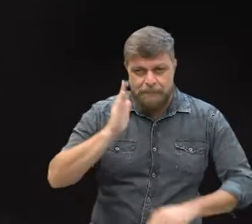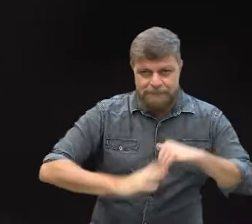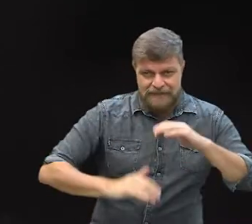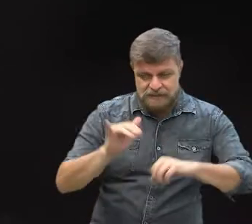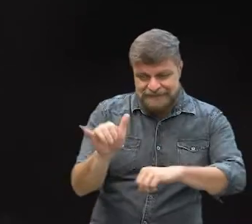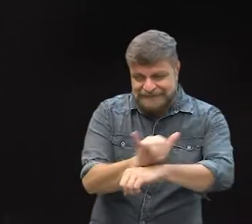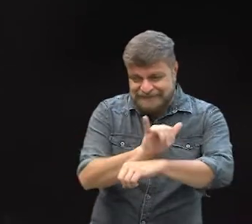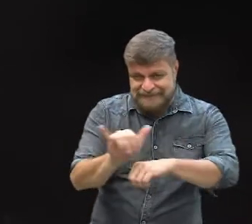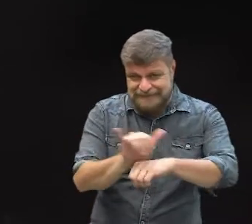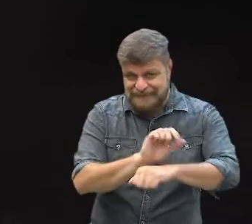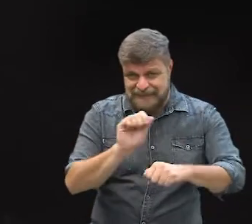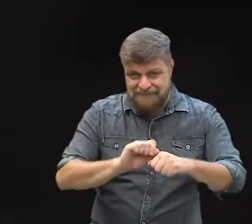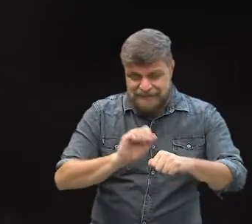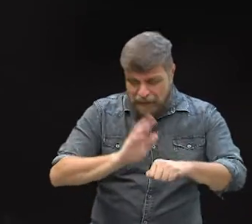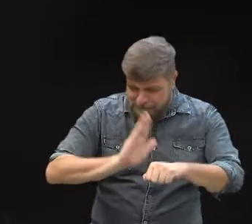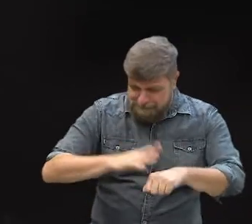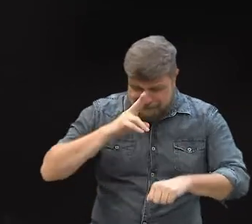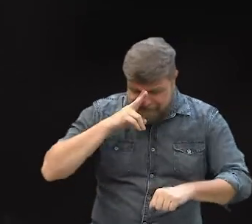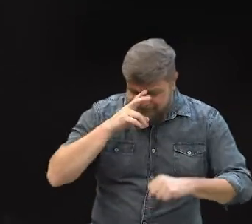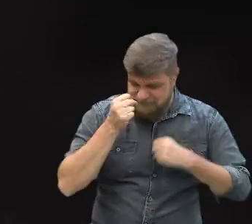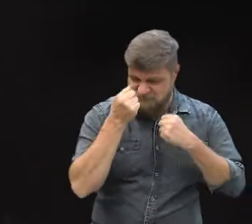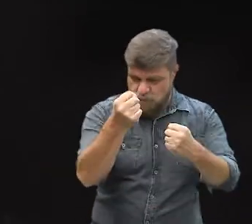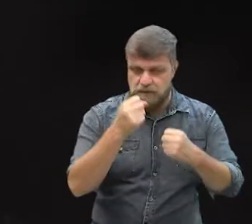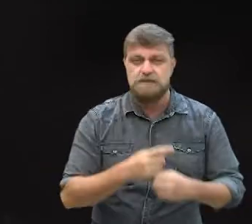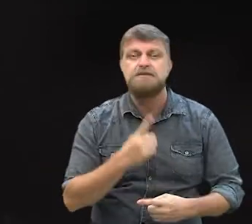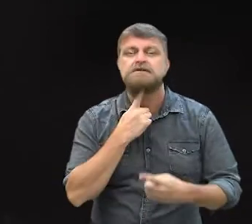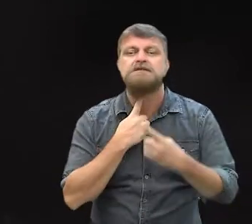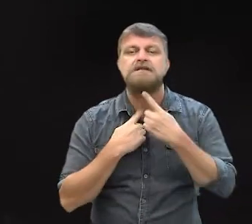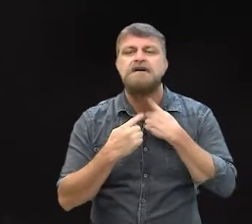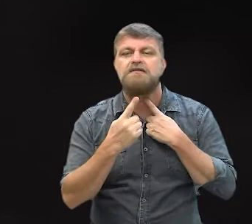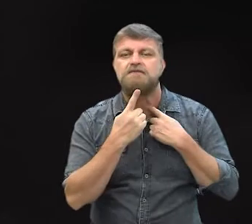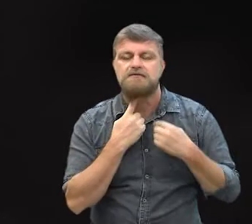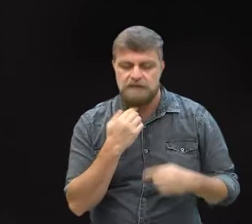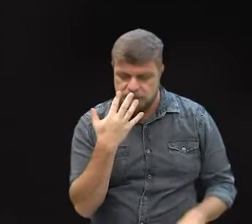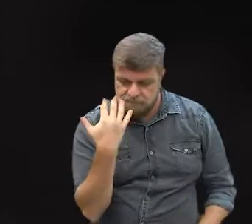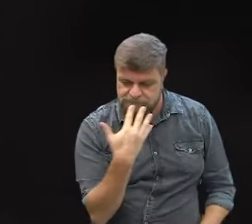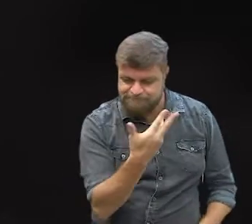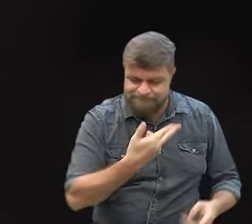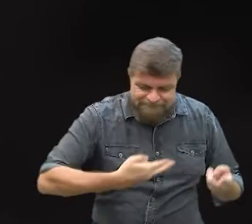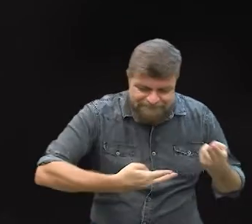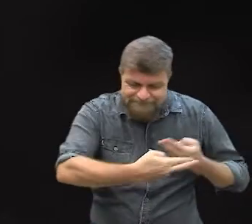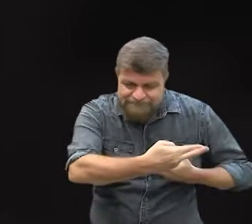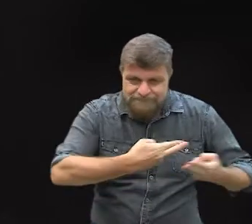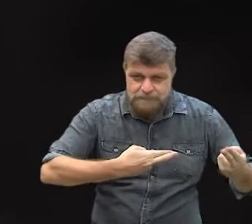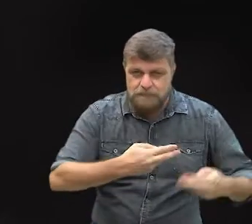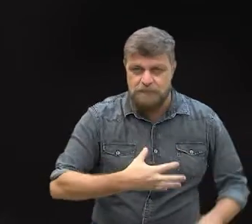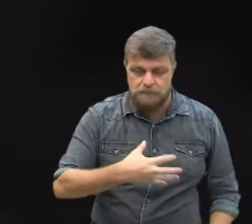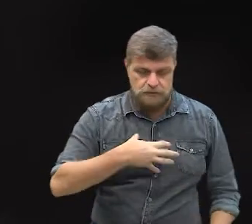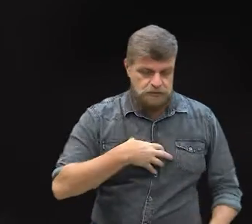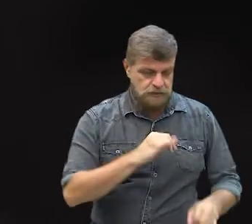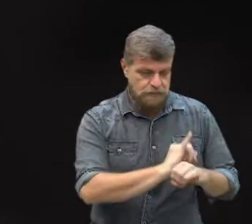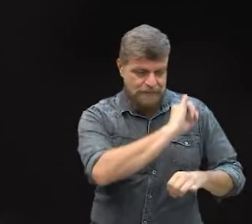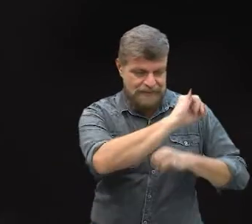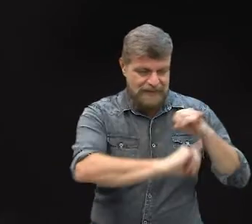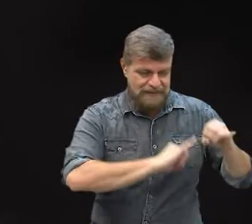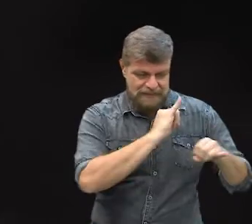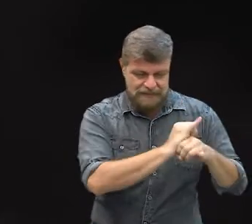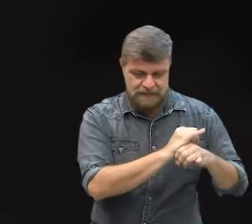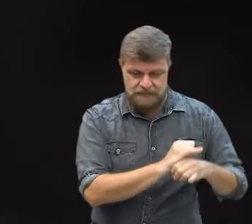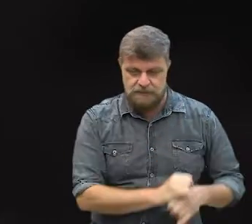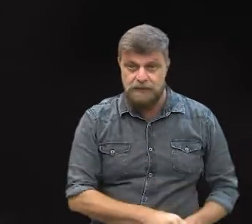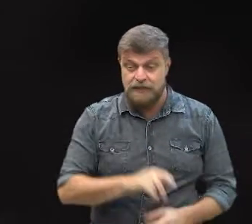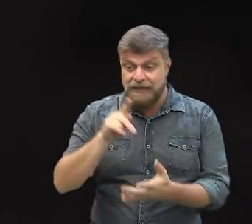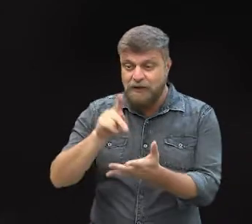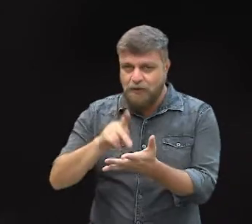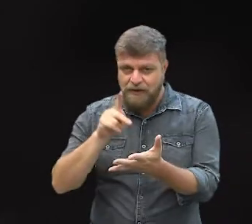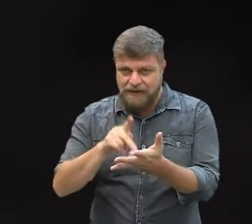ele potencializa, né, uma integração entre o modo online e o offline, né?